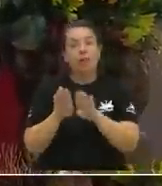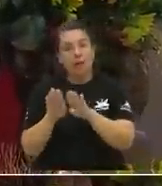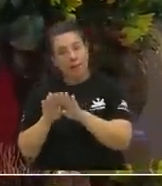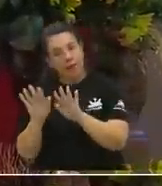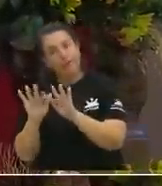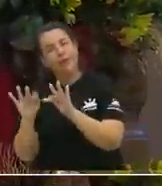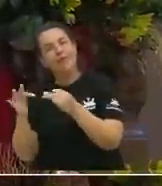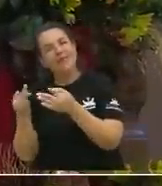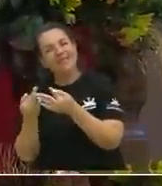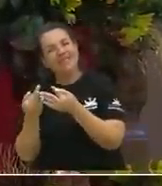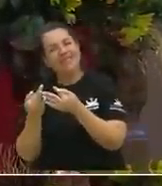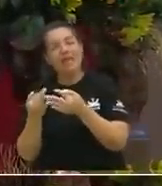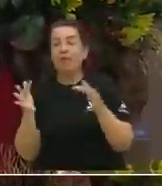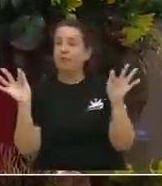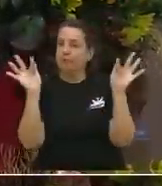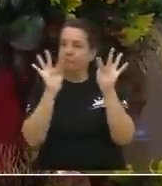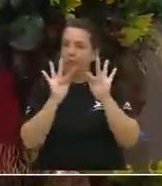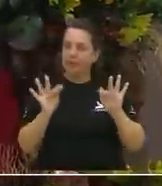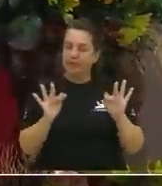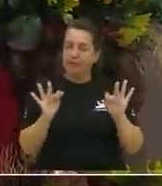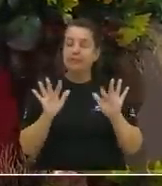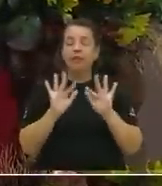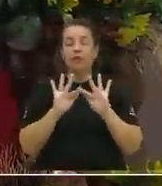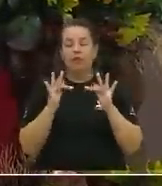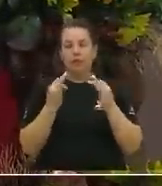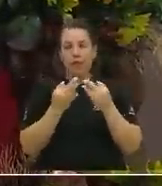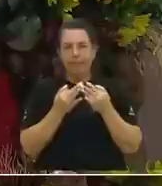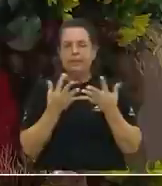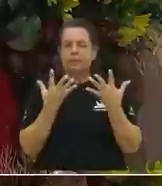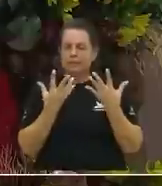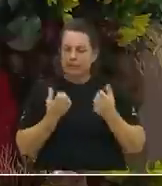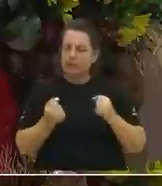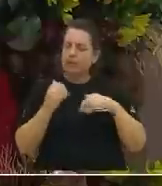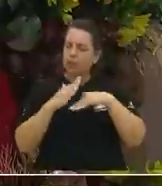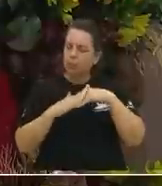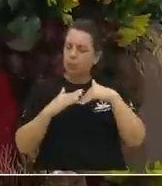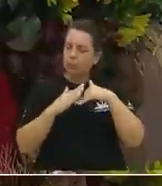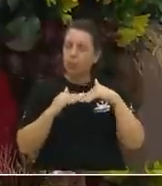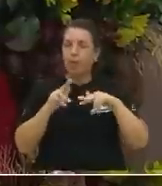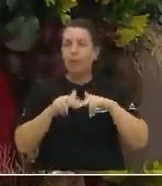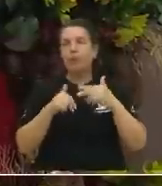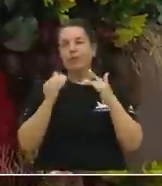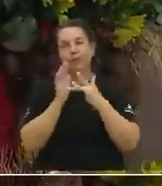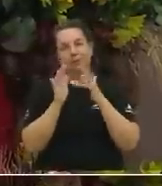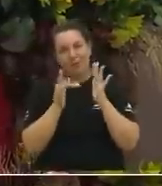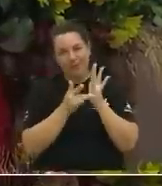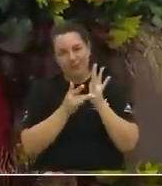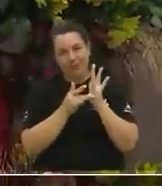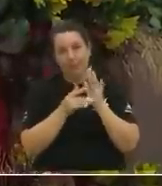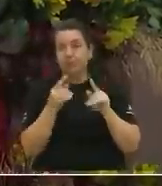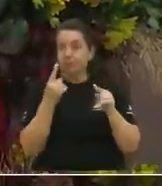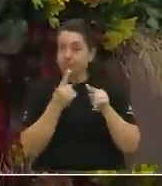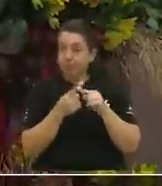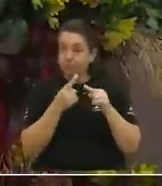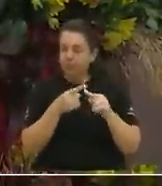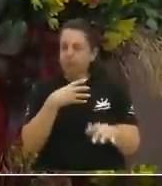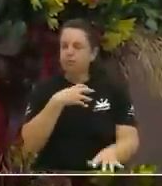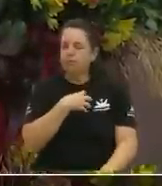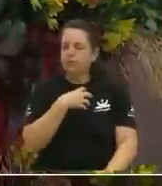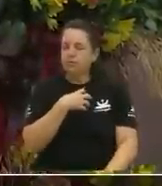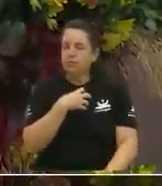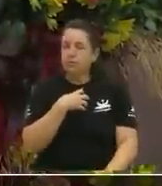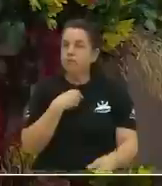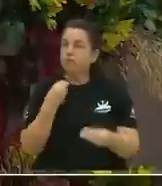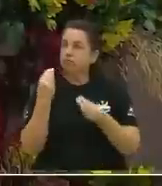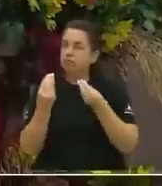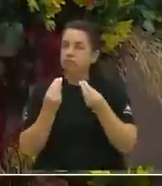Feliz família que se deixa apascentar por Jesus. Porque a forma como que